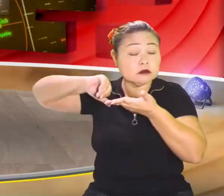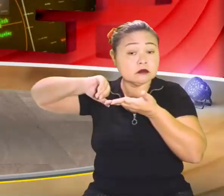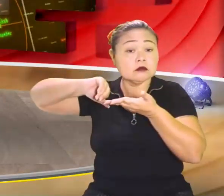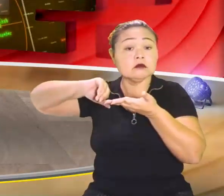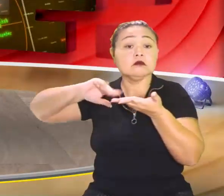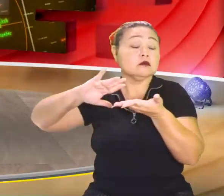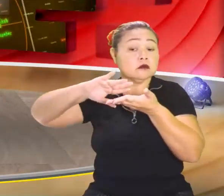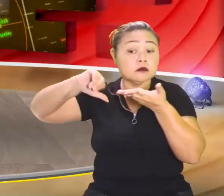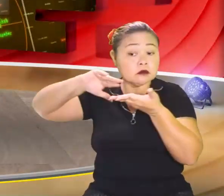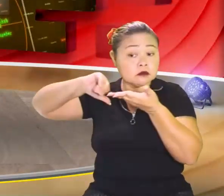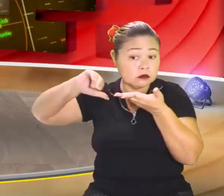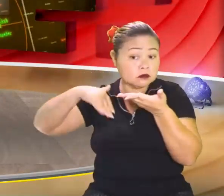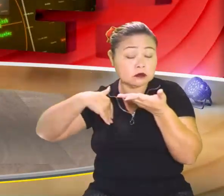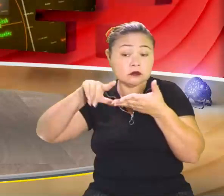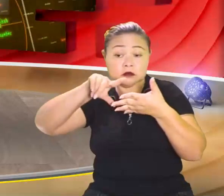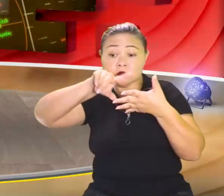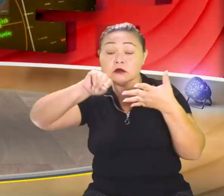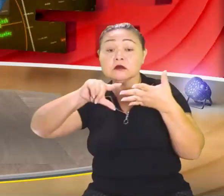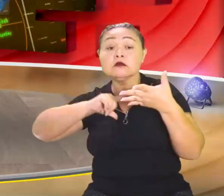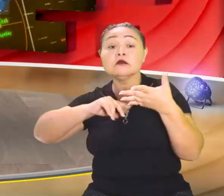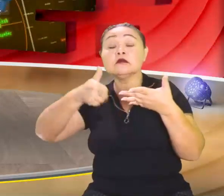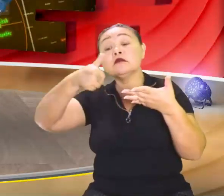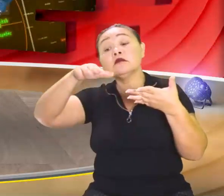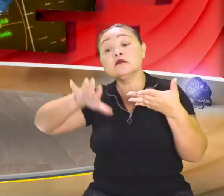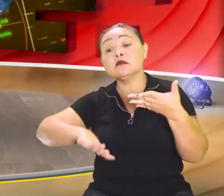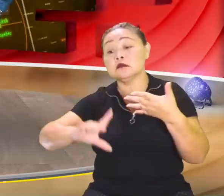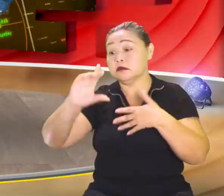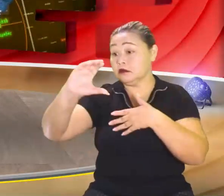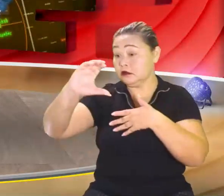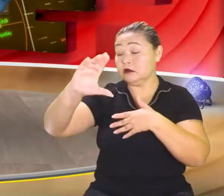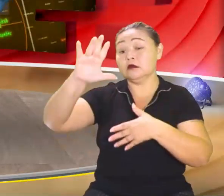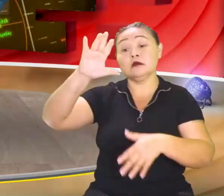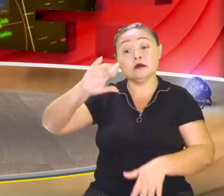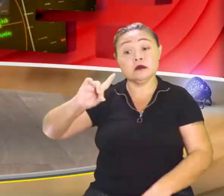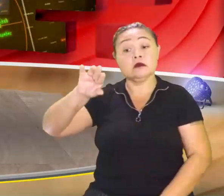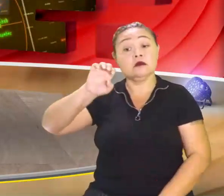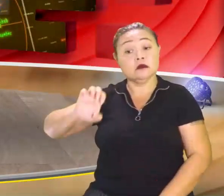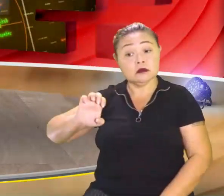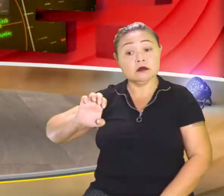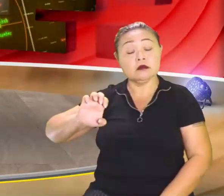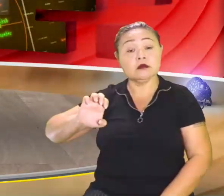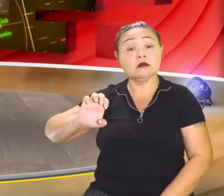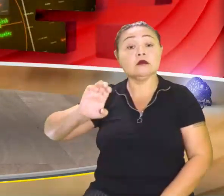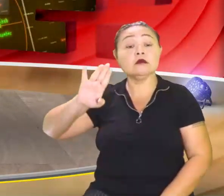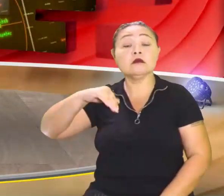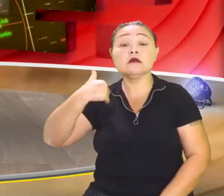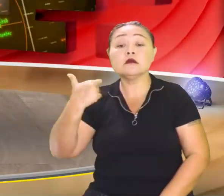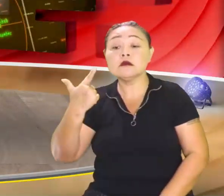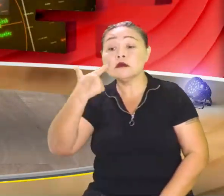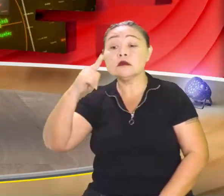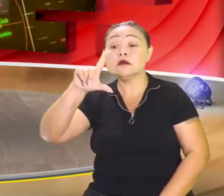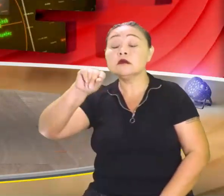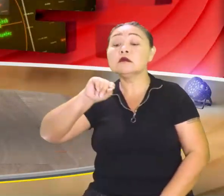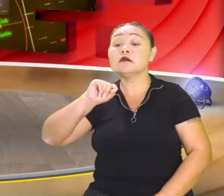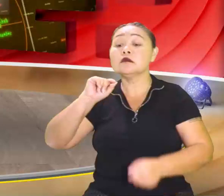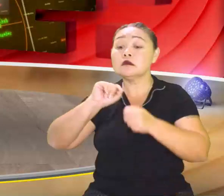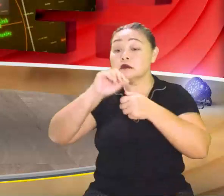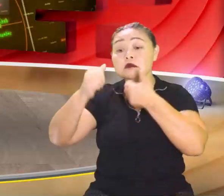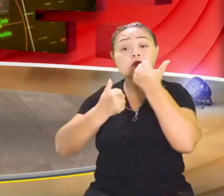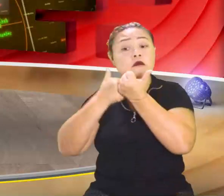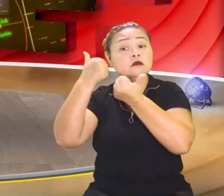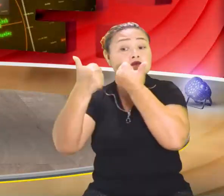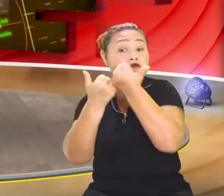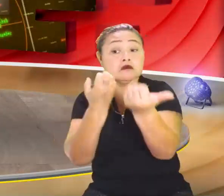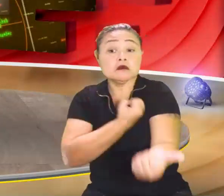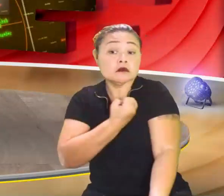né? Da nossa intenção de marcar. Ficaríamos então com a letra C, com a letra D e com a letra E. E aí a gente decidiu fazer o quê?